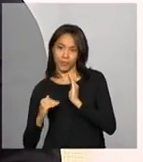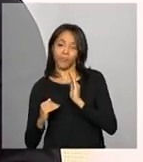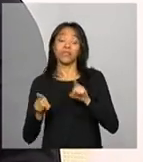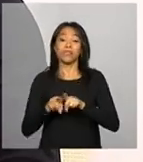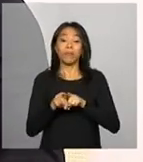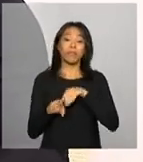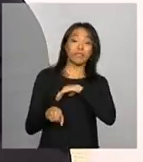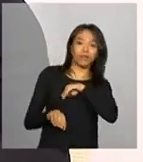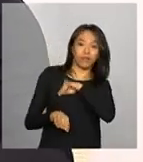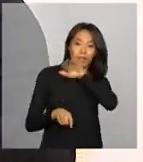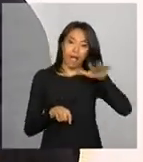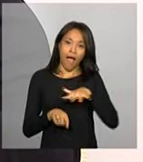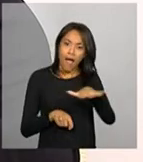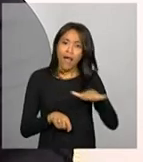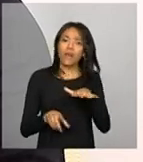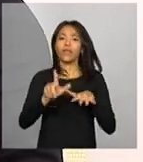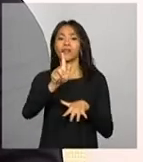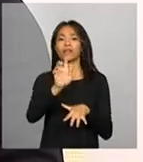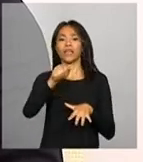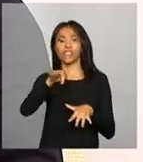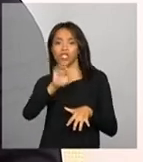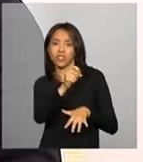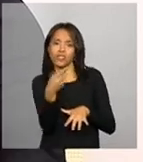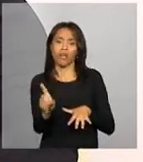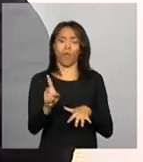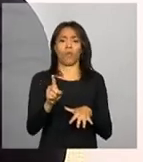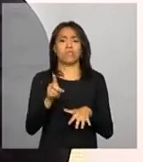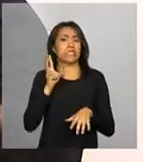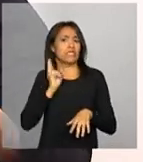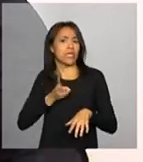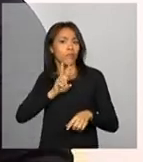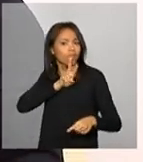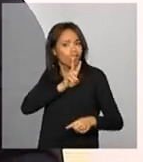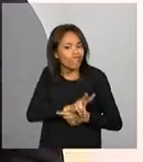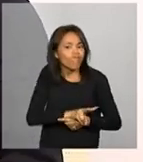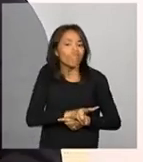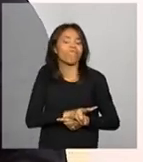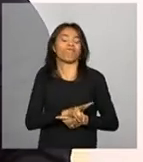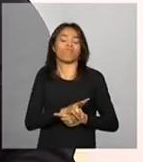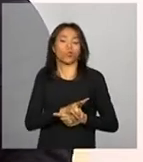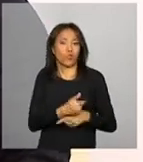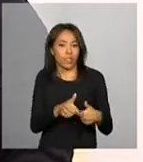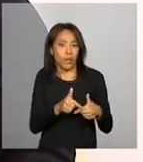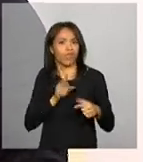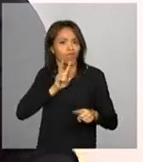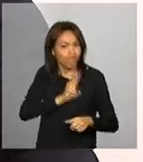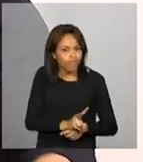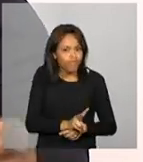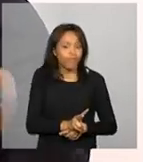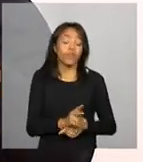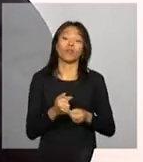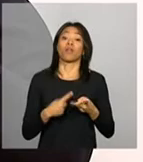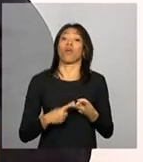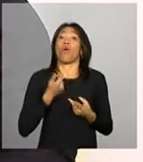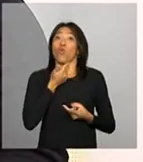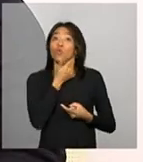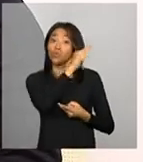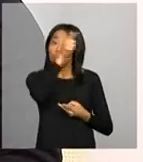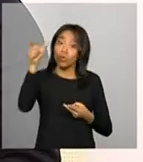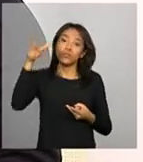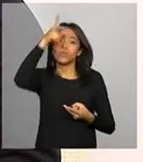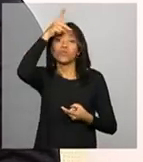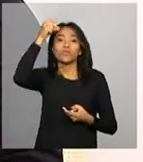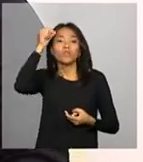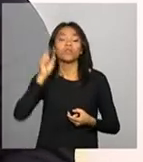da área da gestão do suas competências da vigilância todos os municípios os outros municípios devem ter a